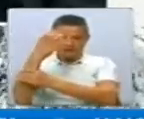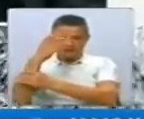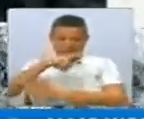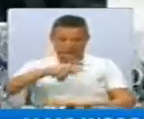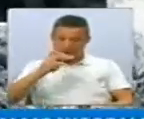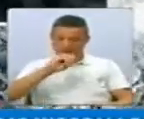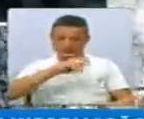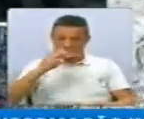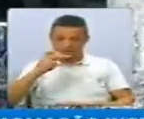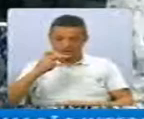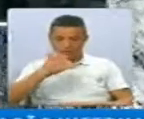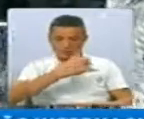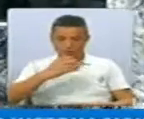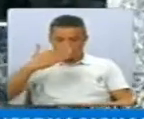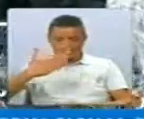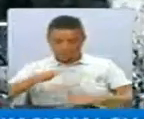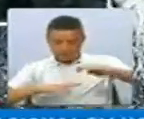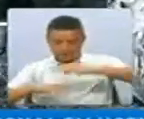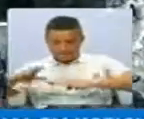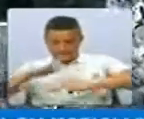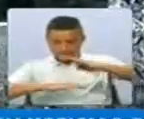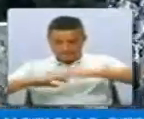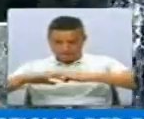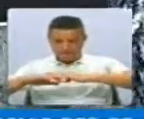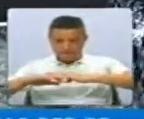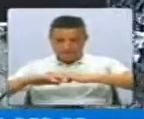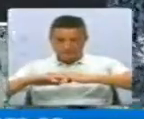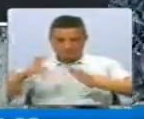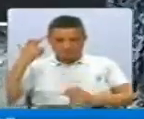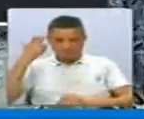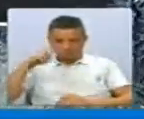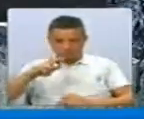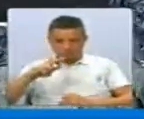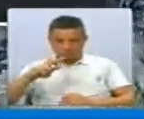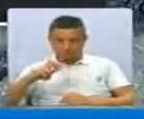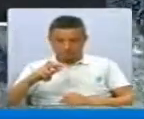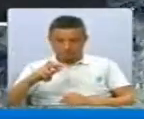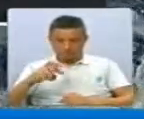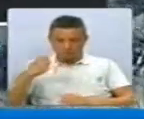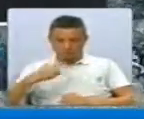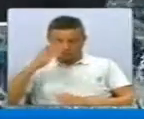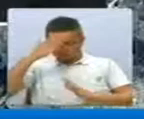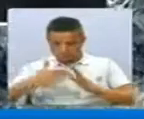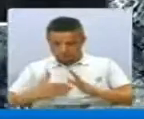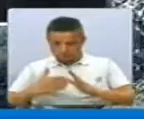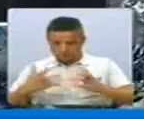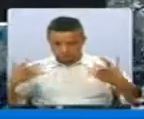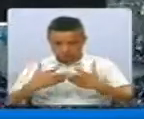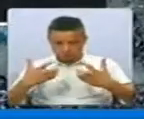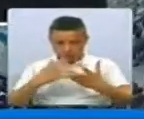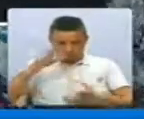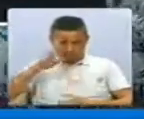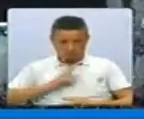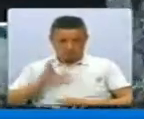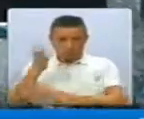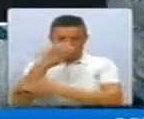lançado em 2001 para estudar a camada alta da atmosfera. E, Cristiana, que sorte! Precisamente na altura em que se deu este combate militar, o